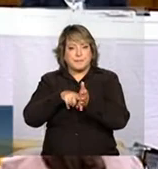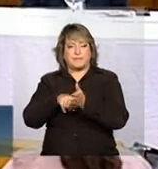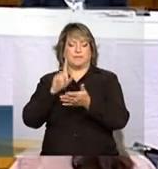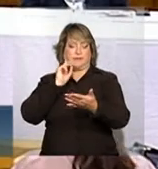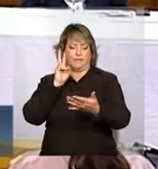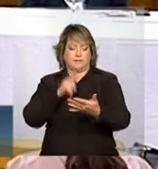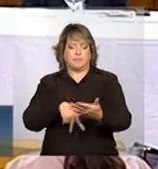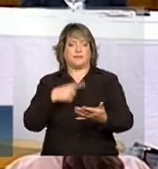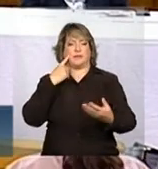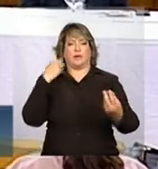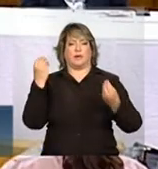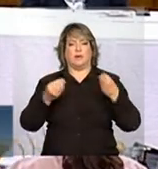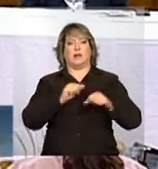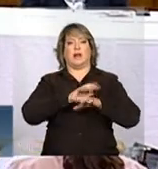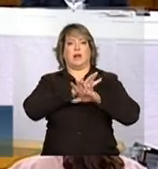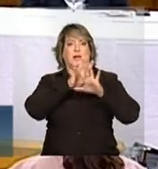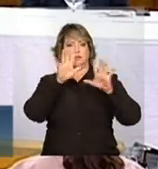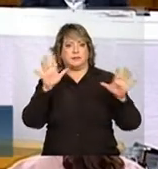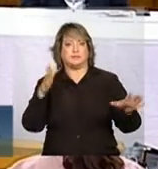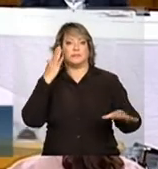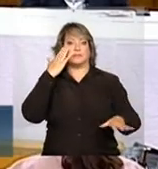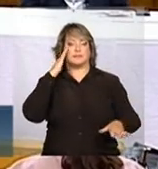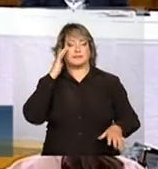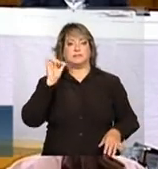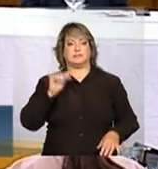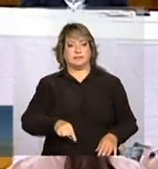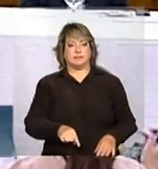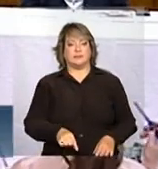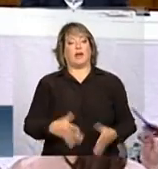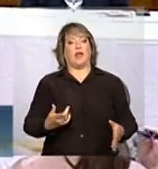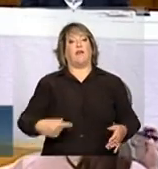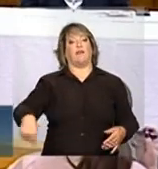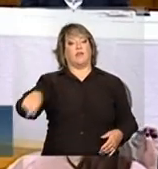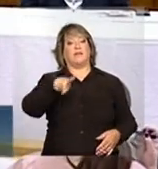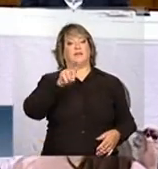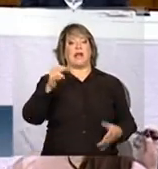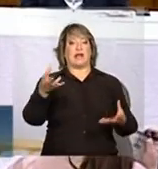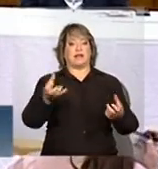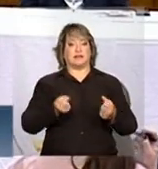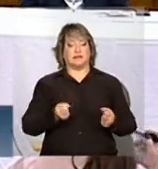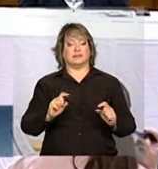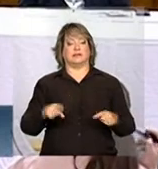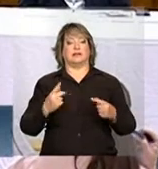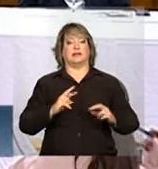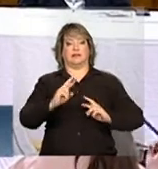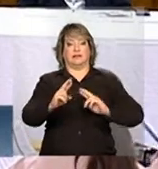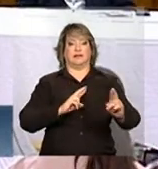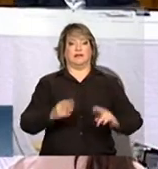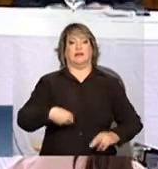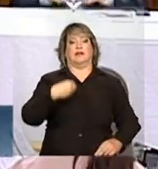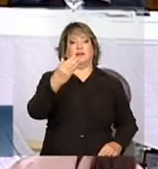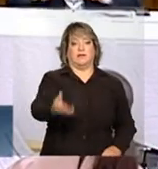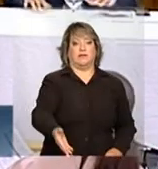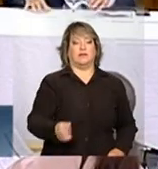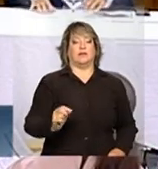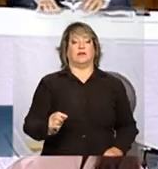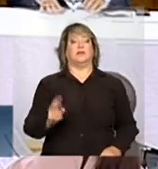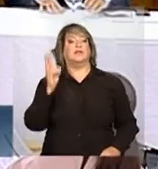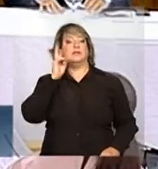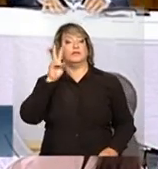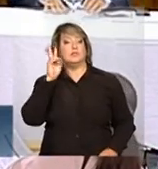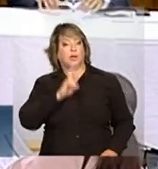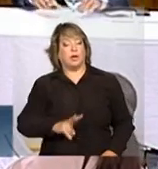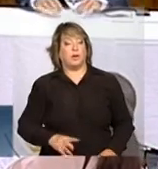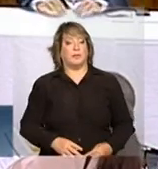processo público, transparente, né, e que vocês receberão devolução, né, a respeito do,